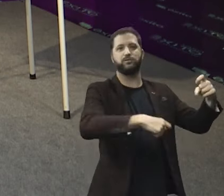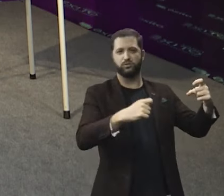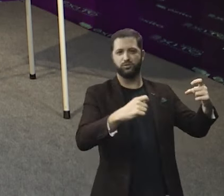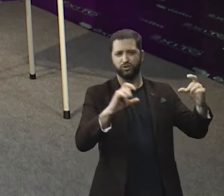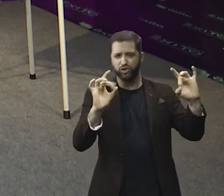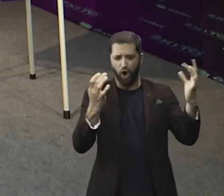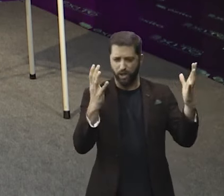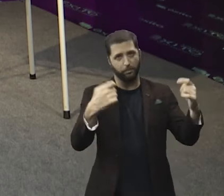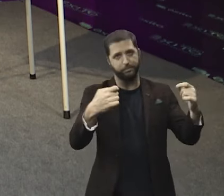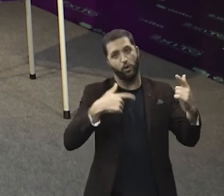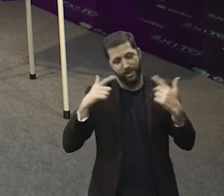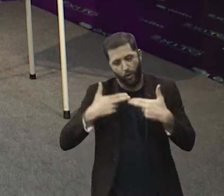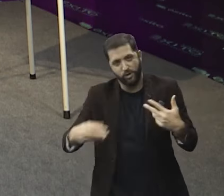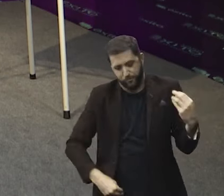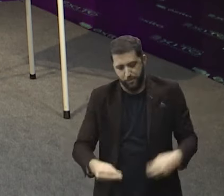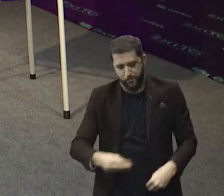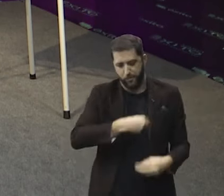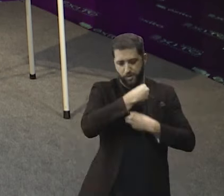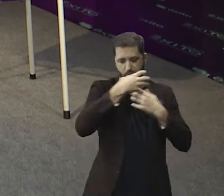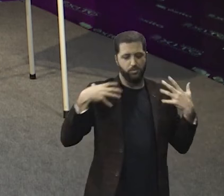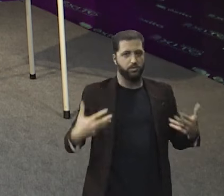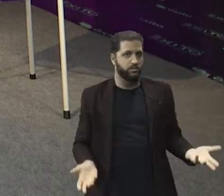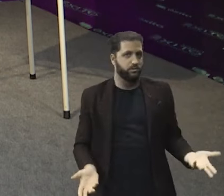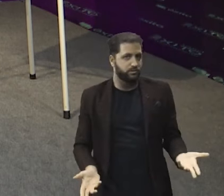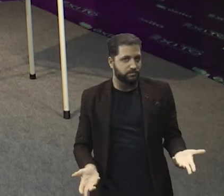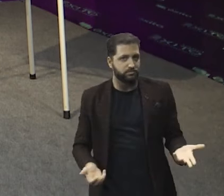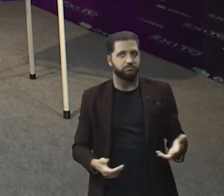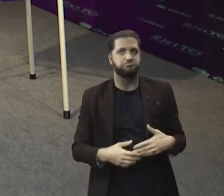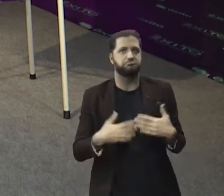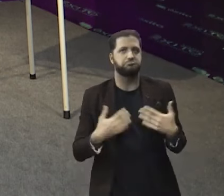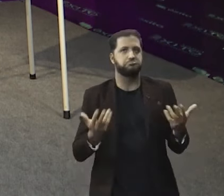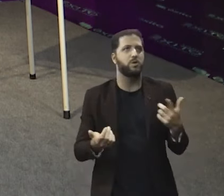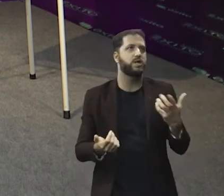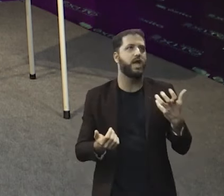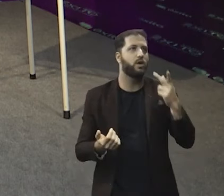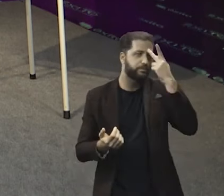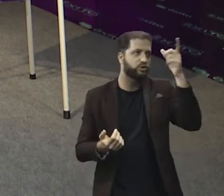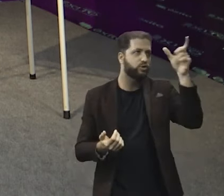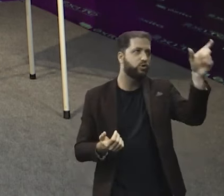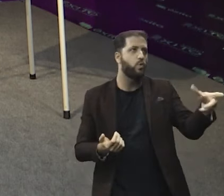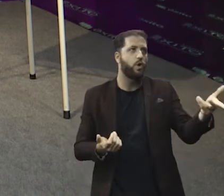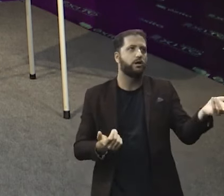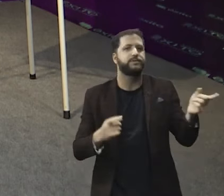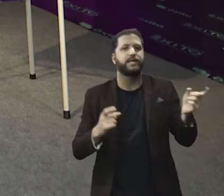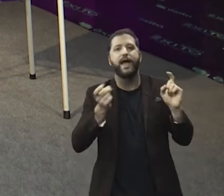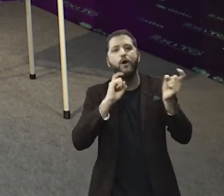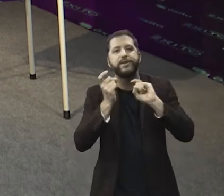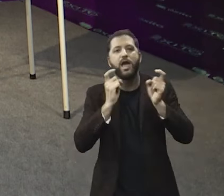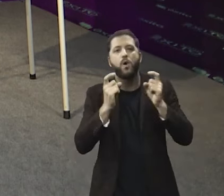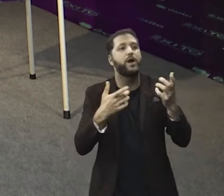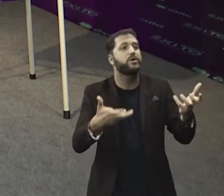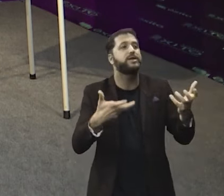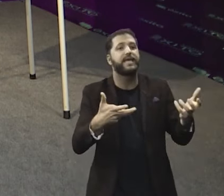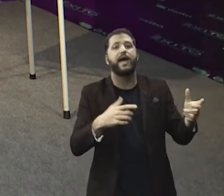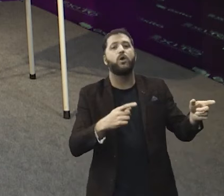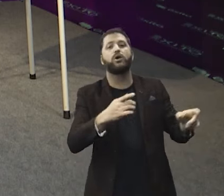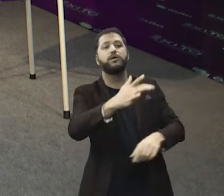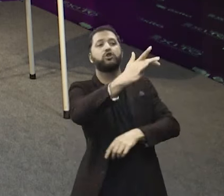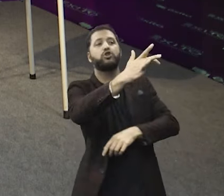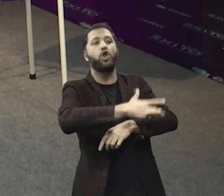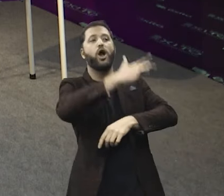outras coisas Ah eu quero fazer eh por exemplo a pessoa tá numa mesa de reunião eu quero sentir que o fui tocada